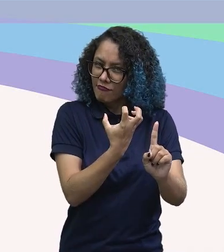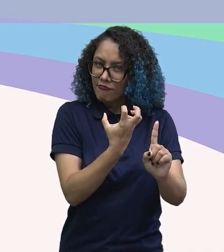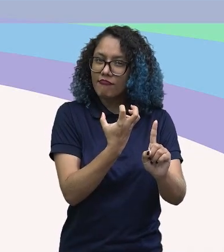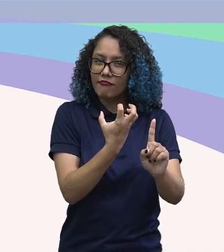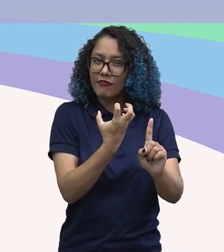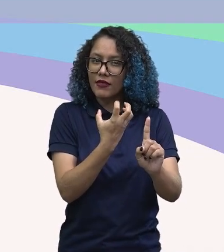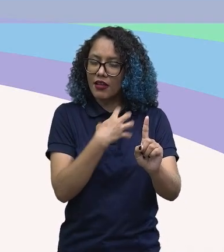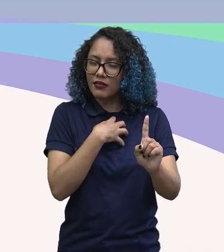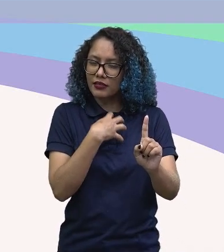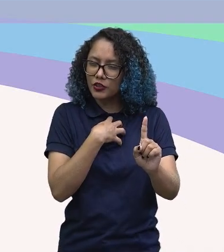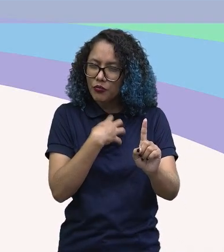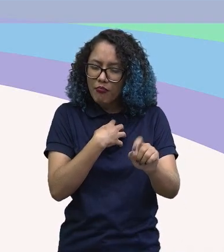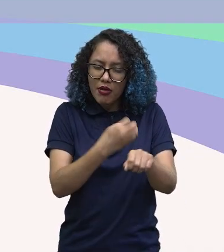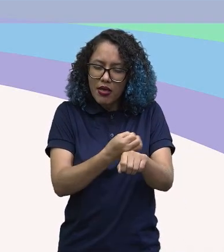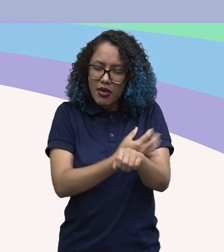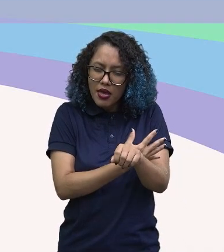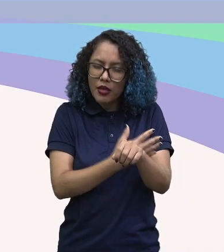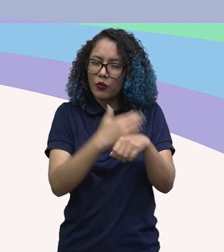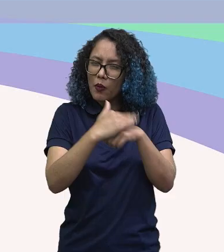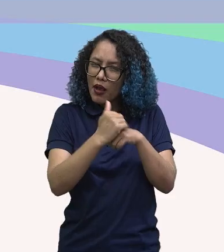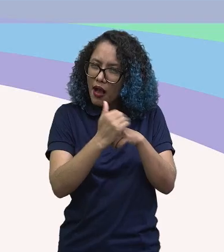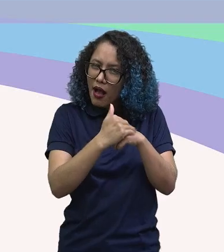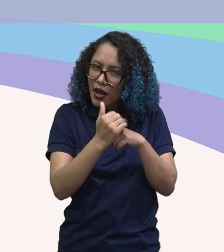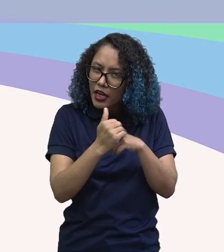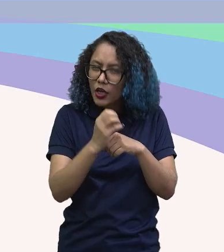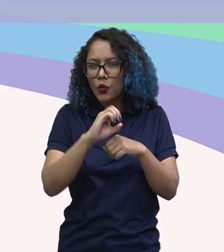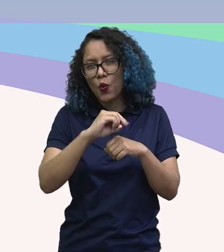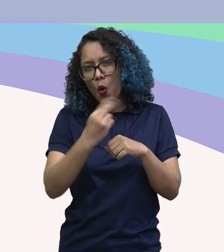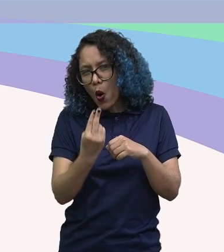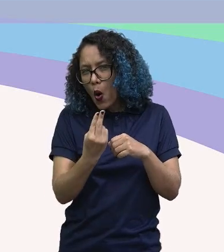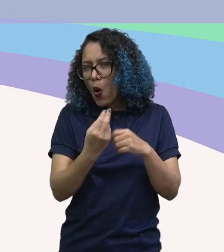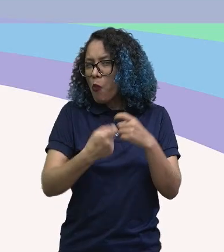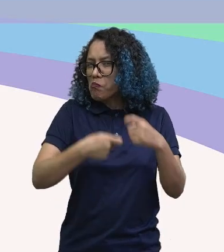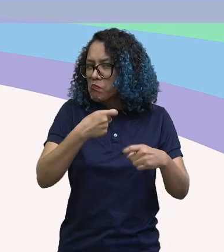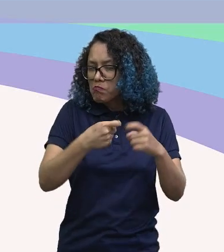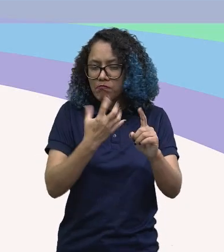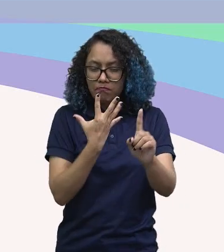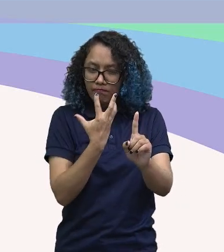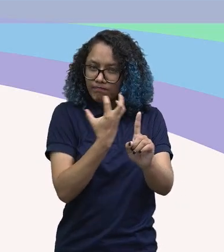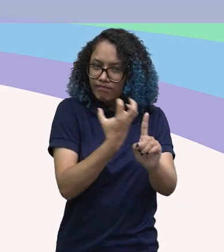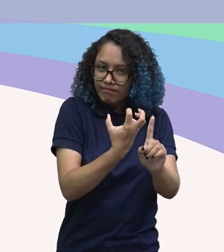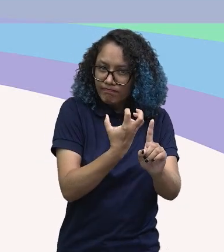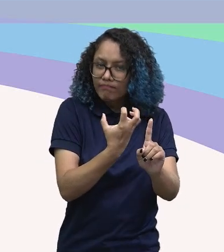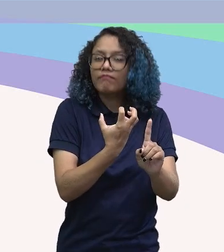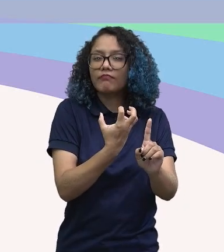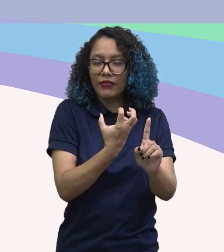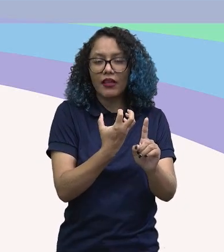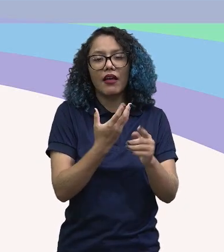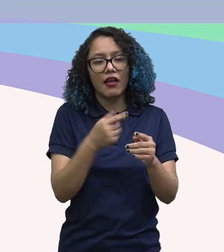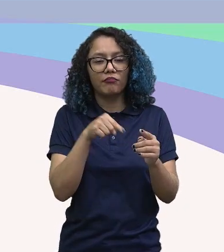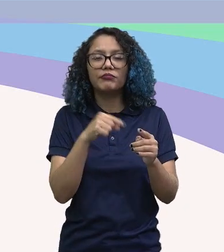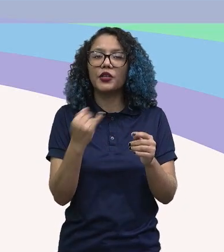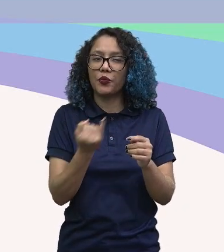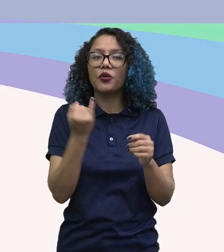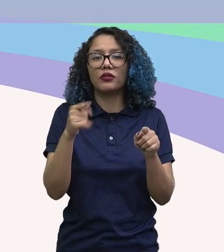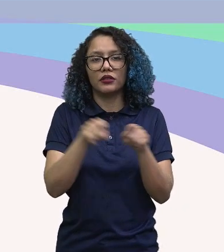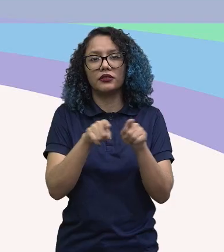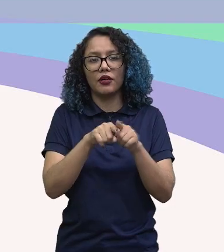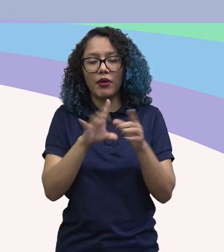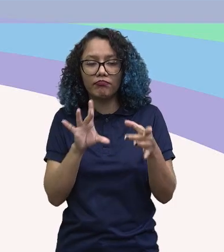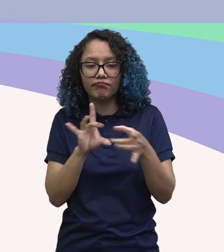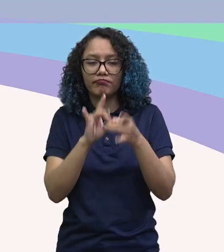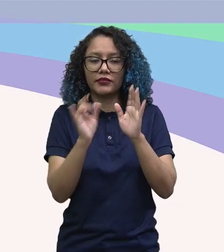atração emocional, afetiva ou sexual, o que também é parte fundamental da